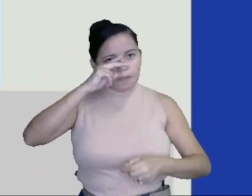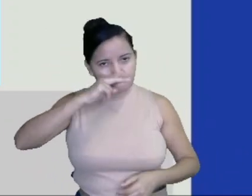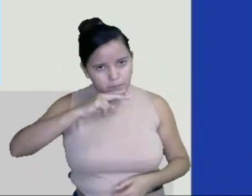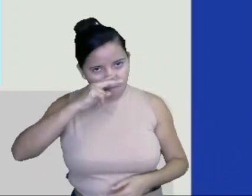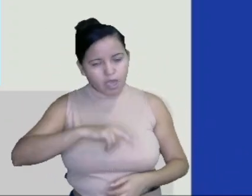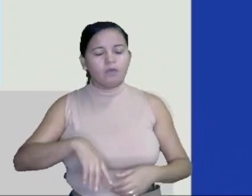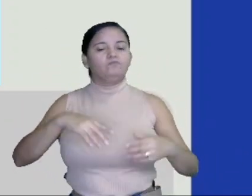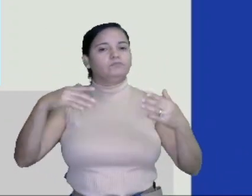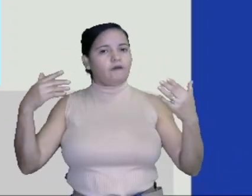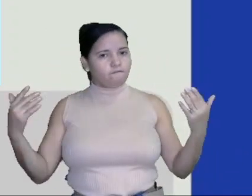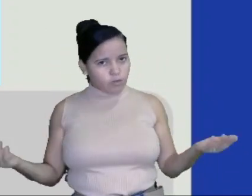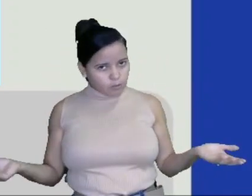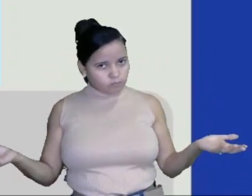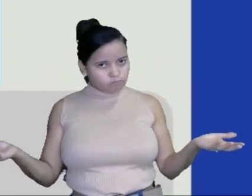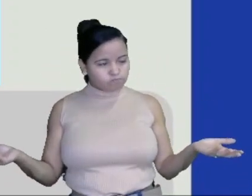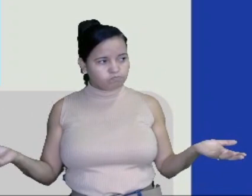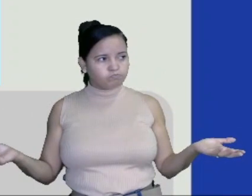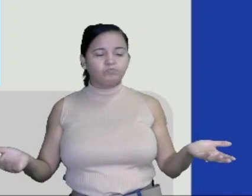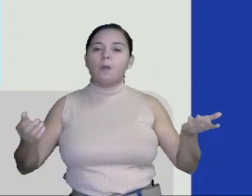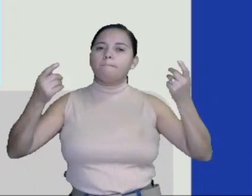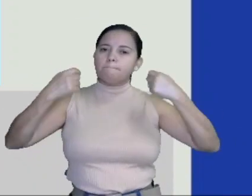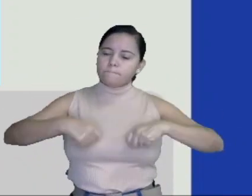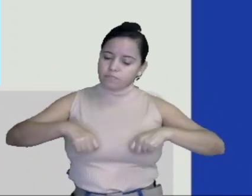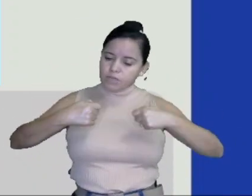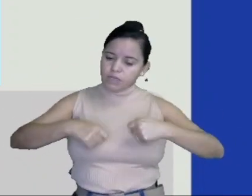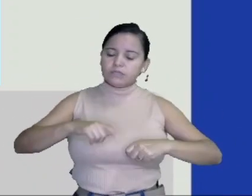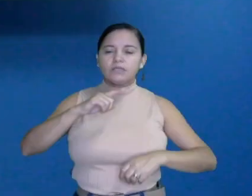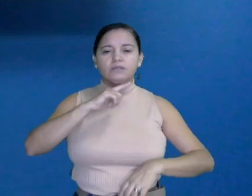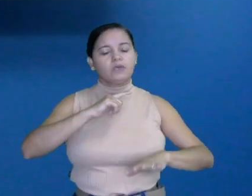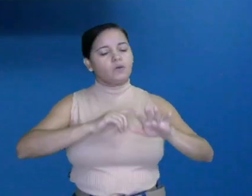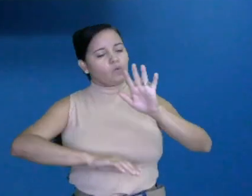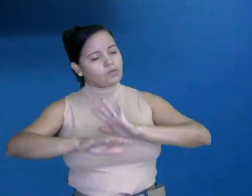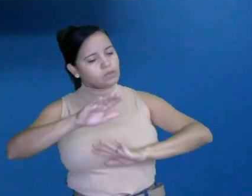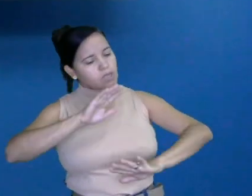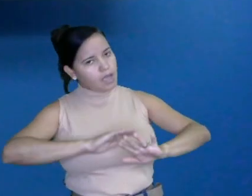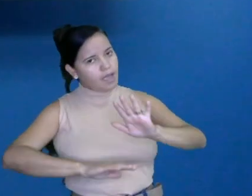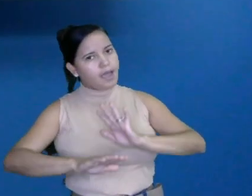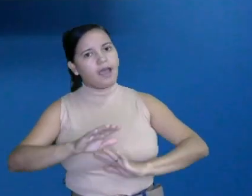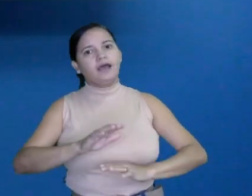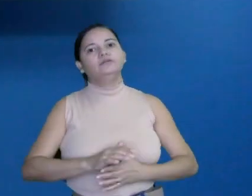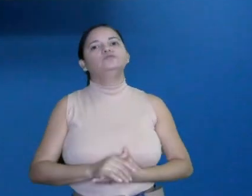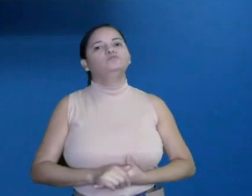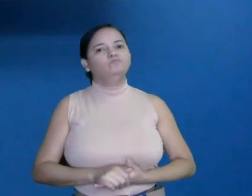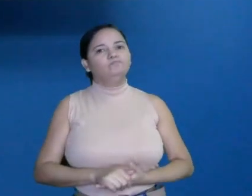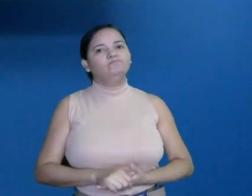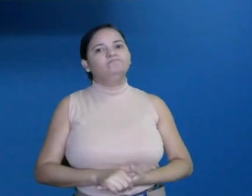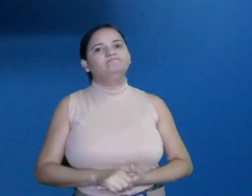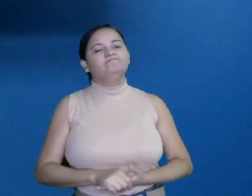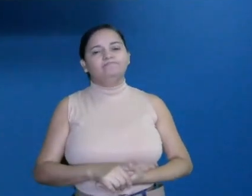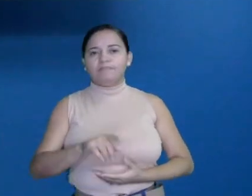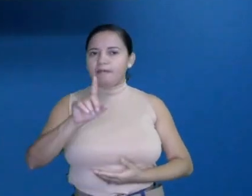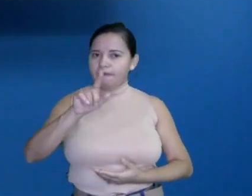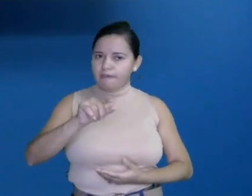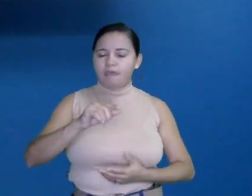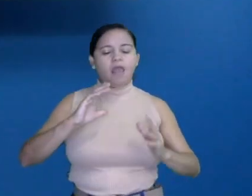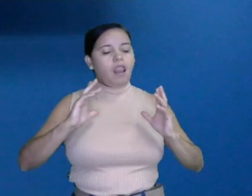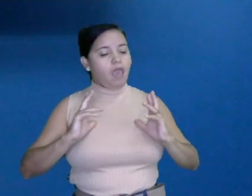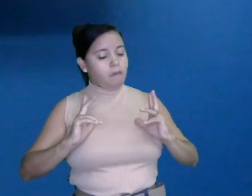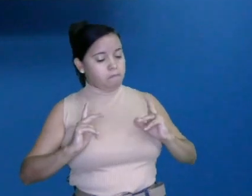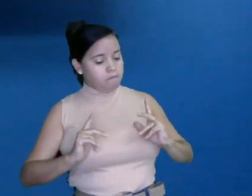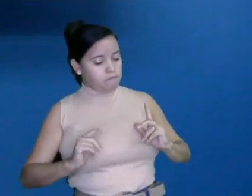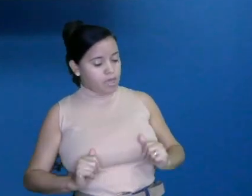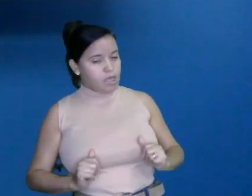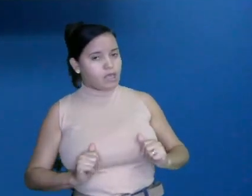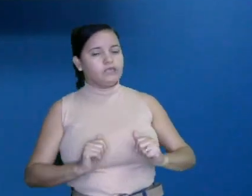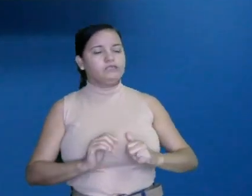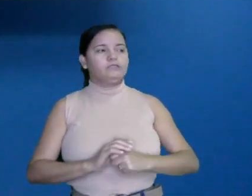Isso aí, pessoal, precisamos ter todo o cuidado com esses procedimentos de limpeza que devemos